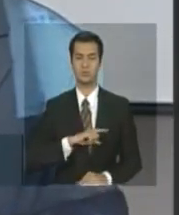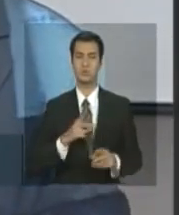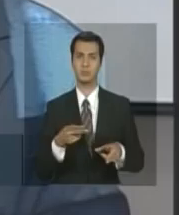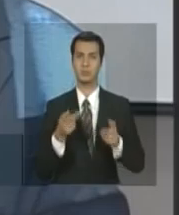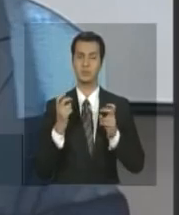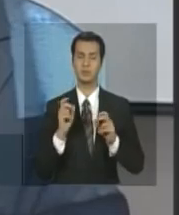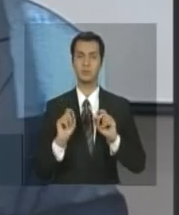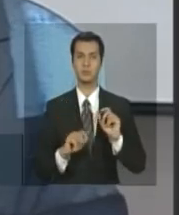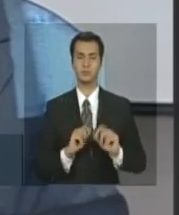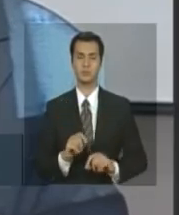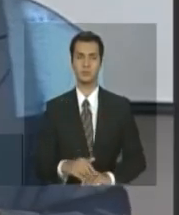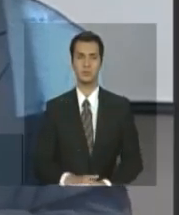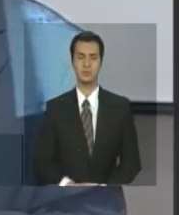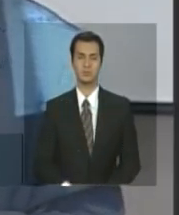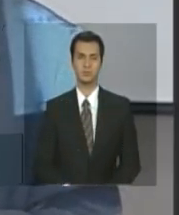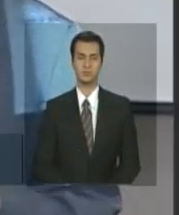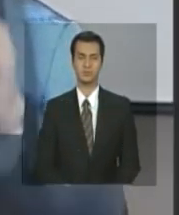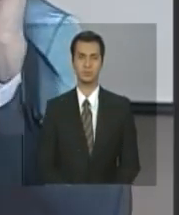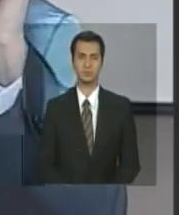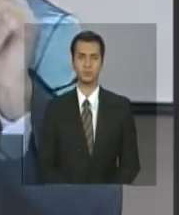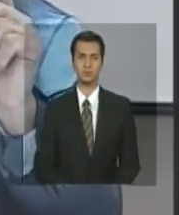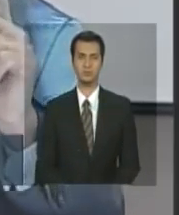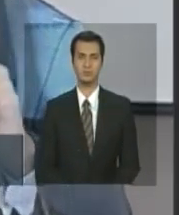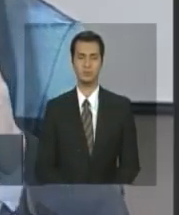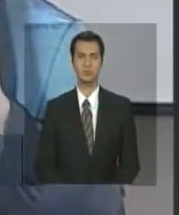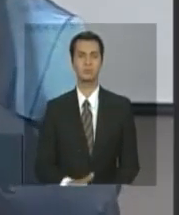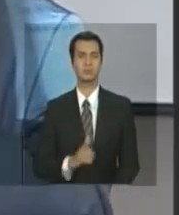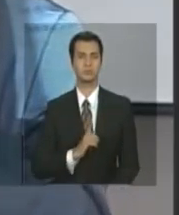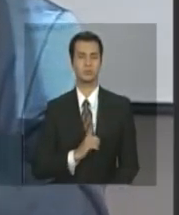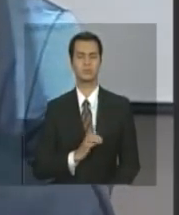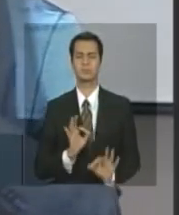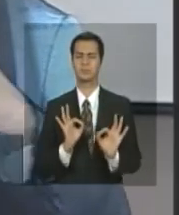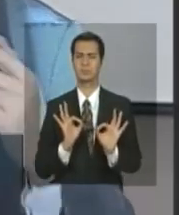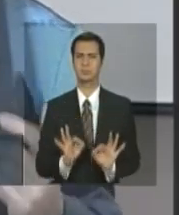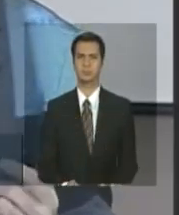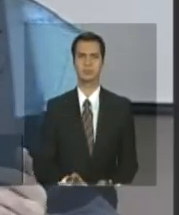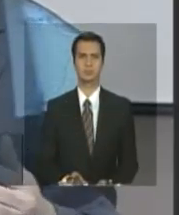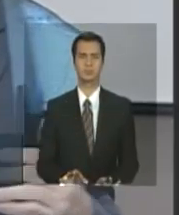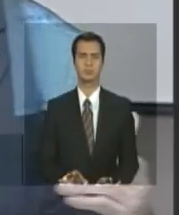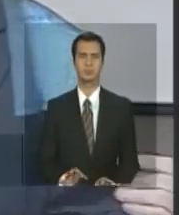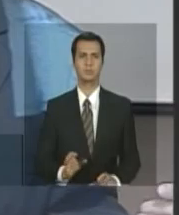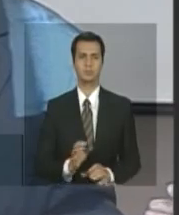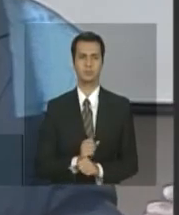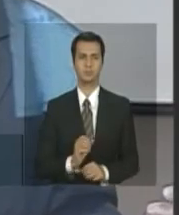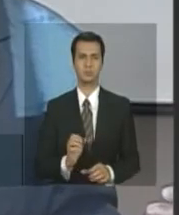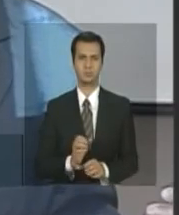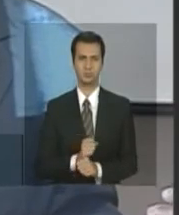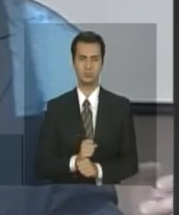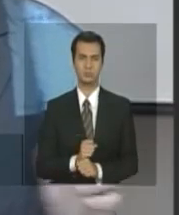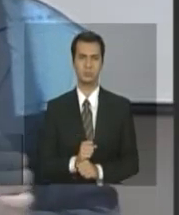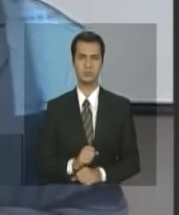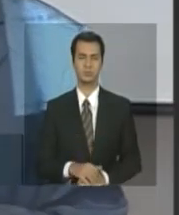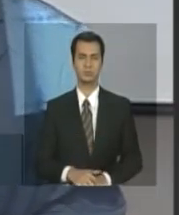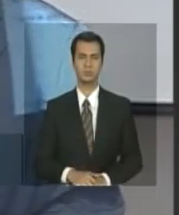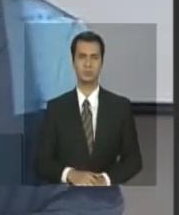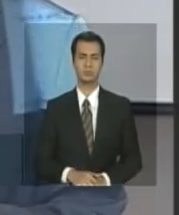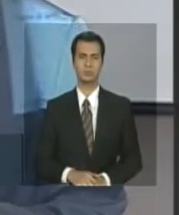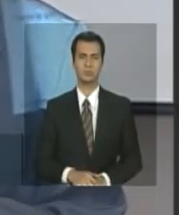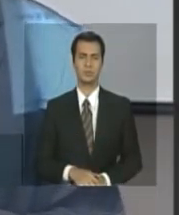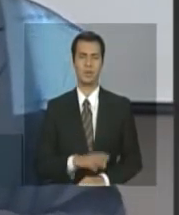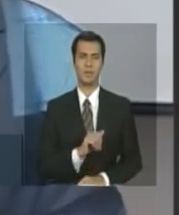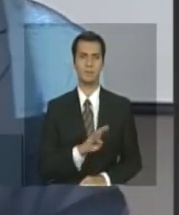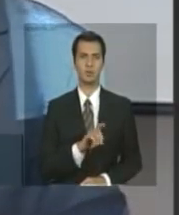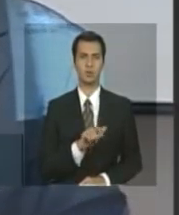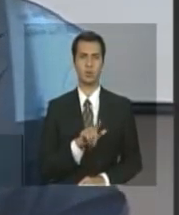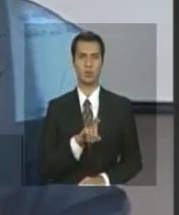vamos ter os números bem precisos em relação aos números absolutos em relação aos números relativos. Agora, vejam,